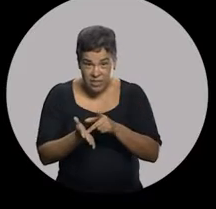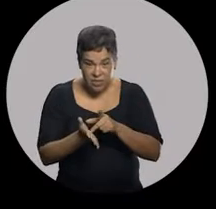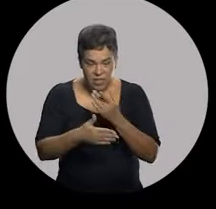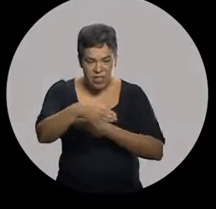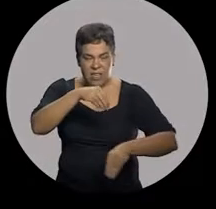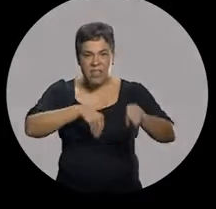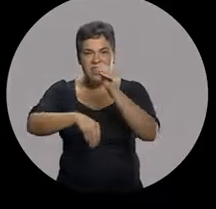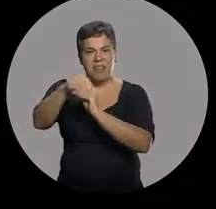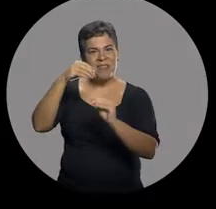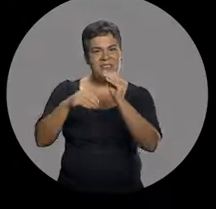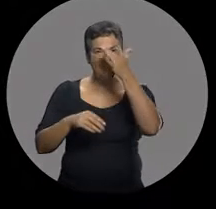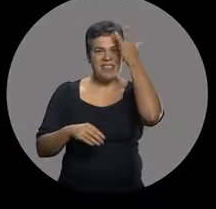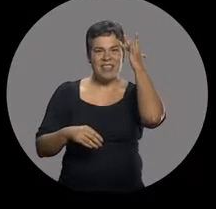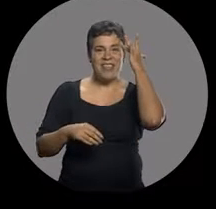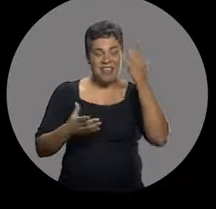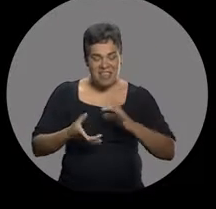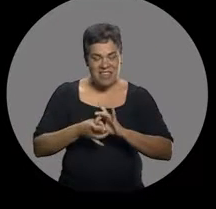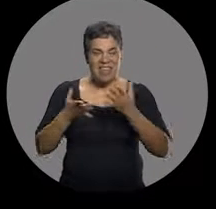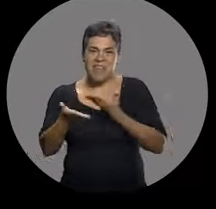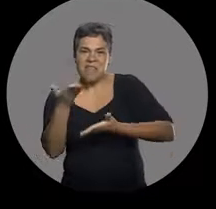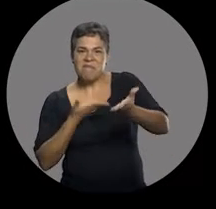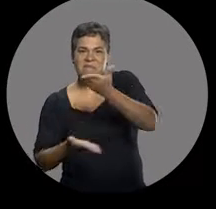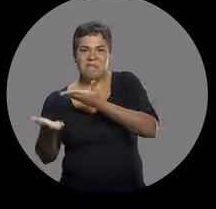verdade quando você mixa essas pessoas. Quando você